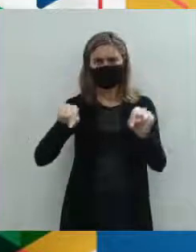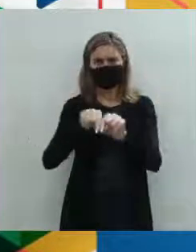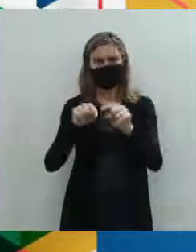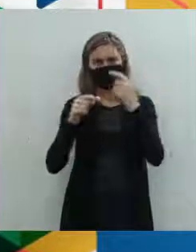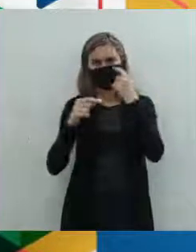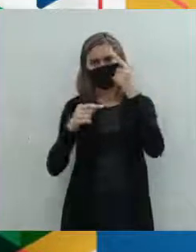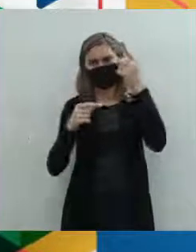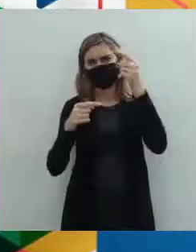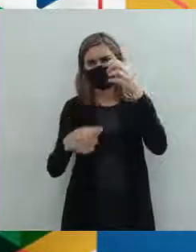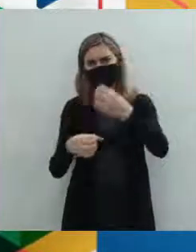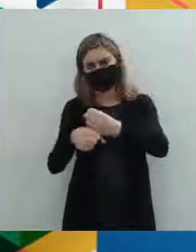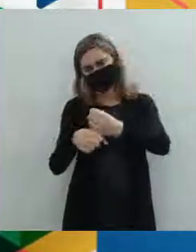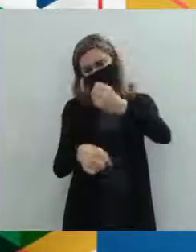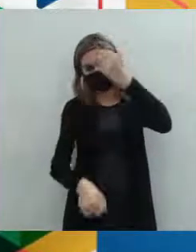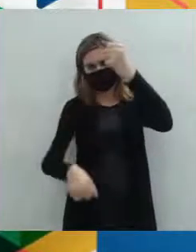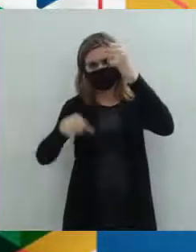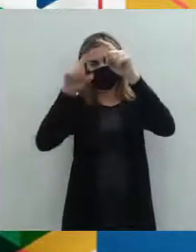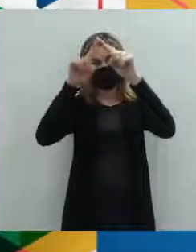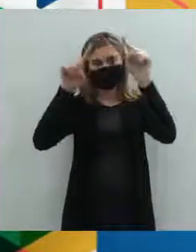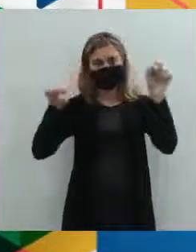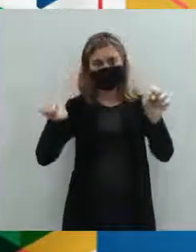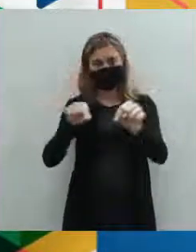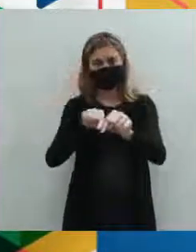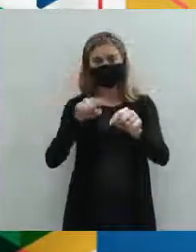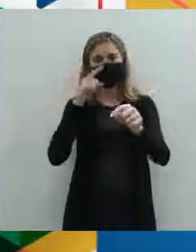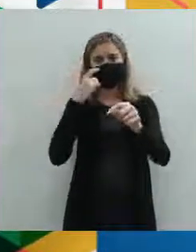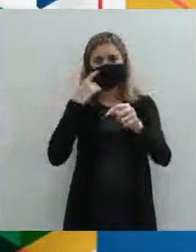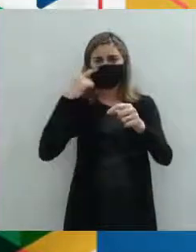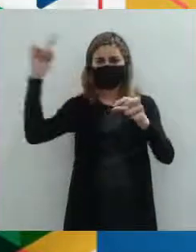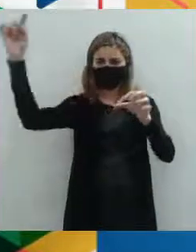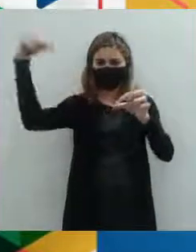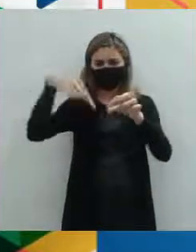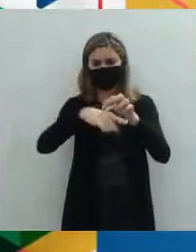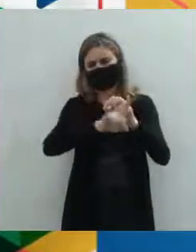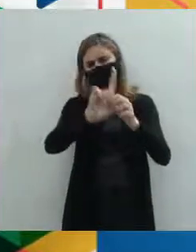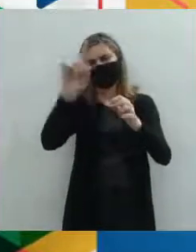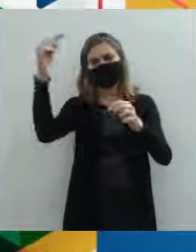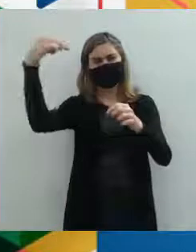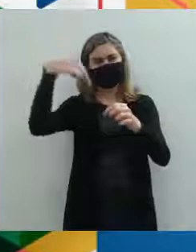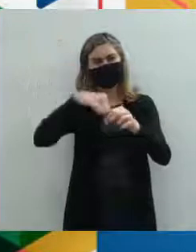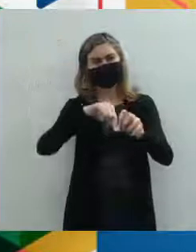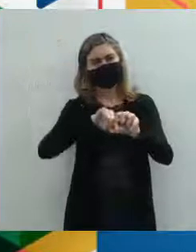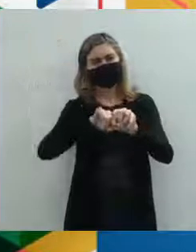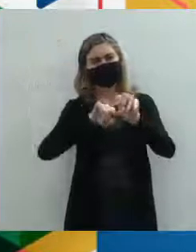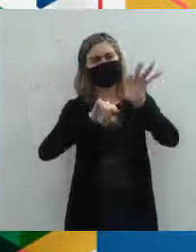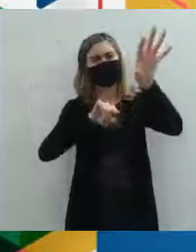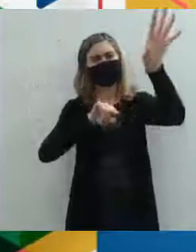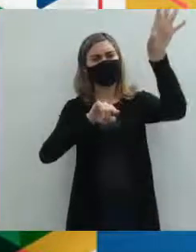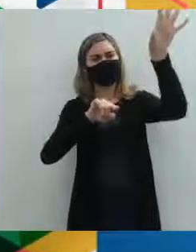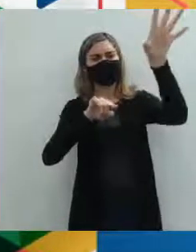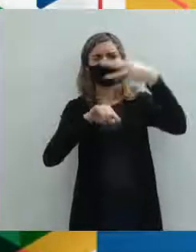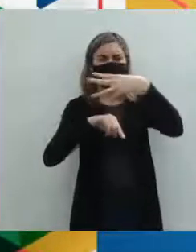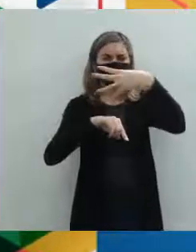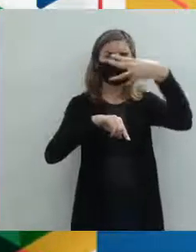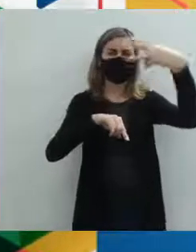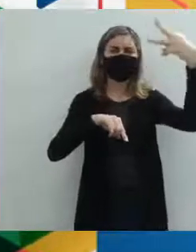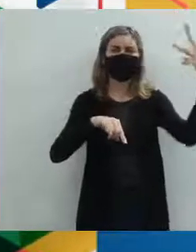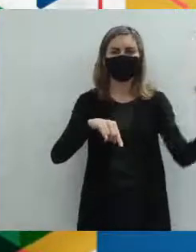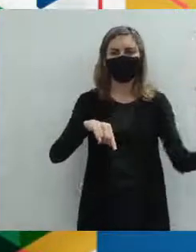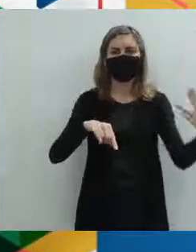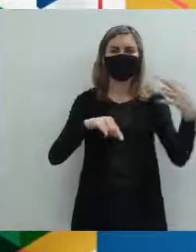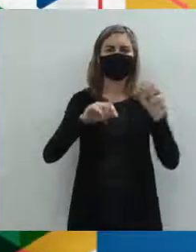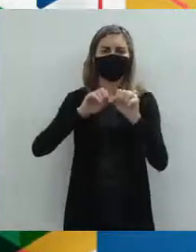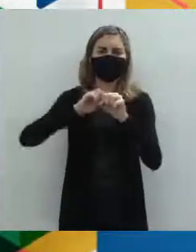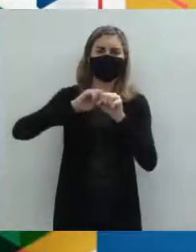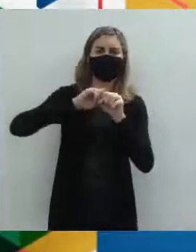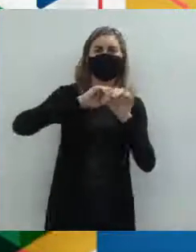aí no pedestal no meio. E o raio de luz passa pelo prisma e se decompõe num feixe de